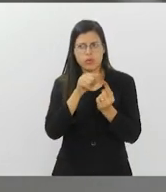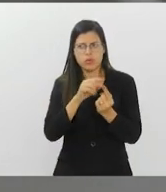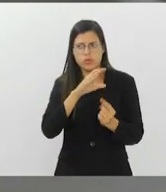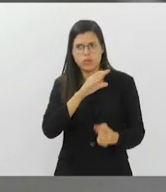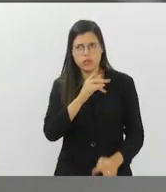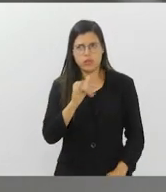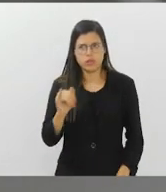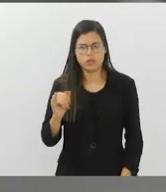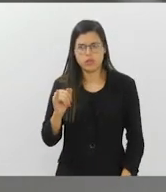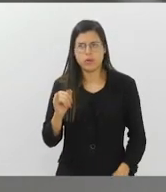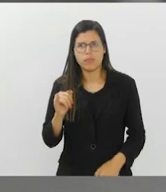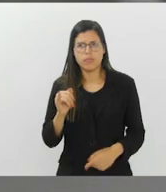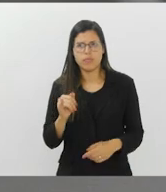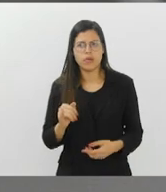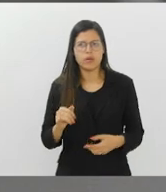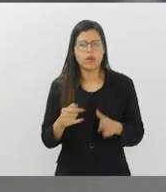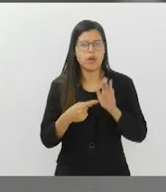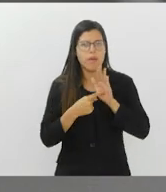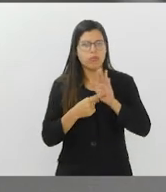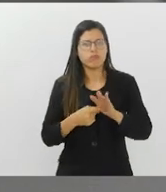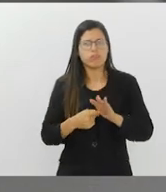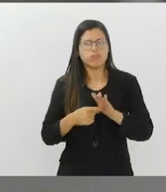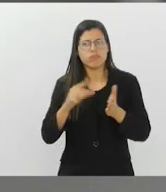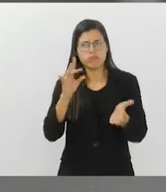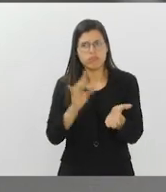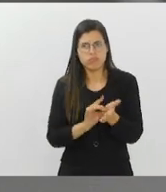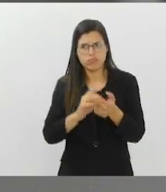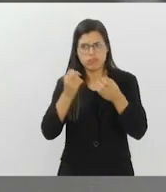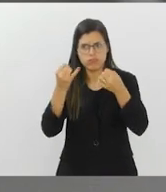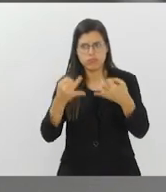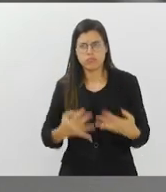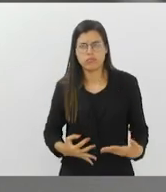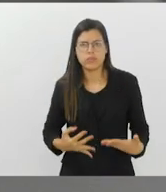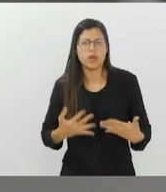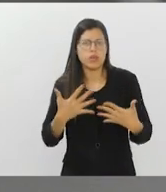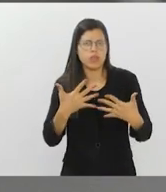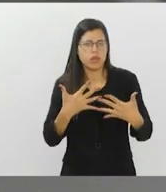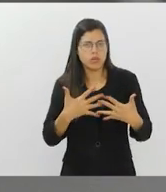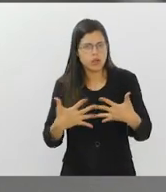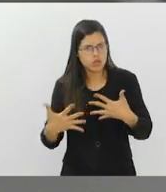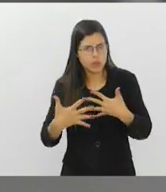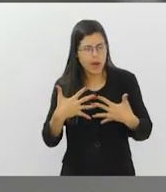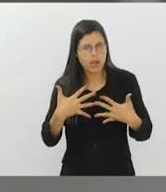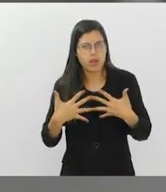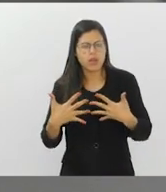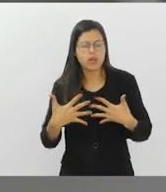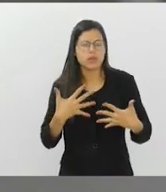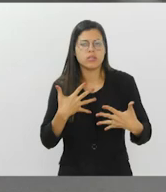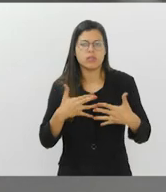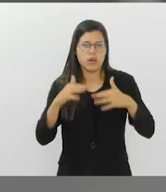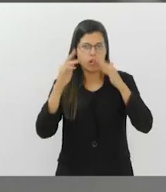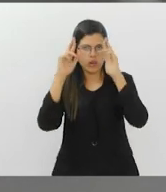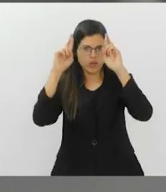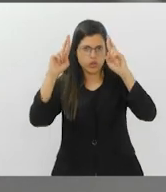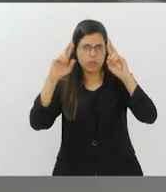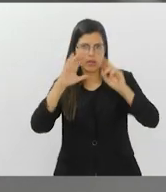mais precisas e detalhadas que puder, com base na transparência, no respeito à CPI e